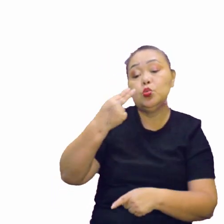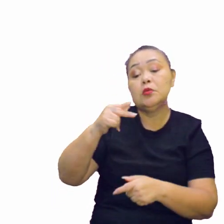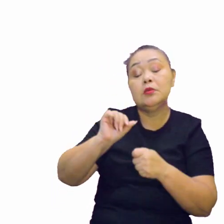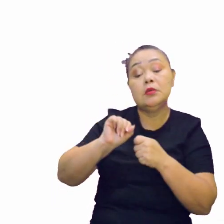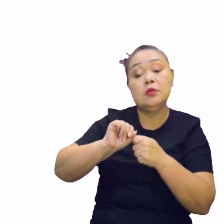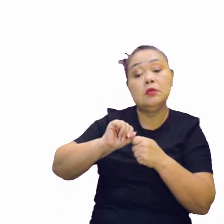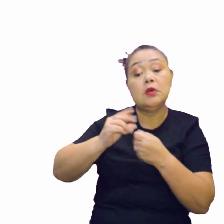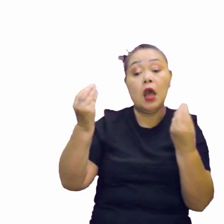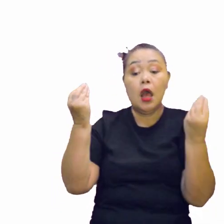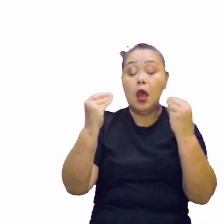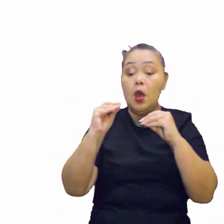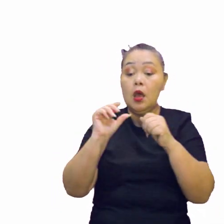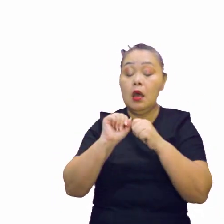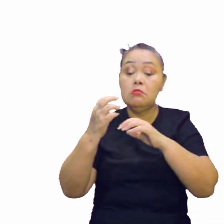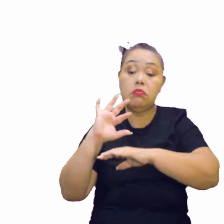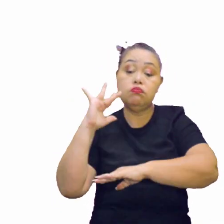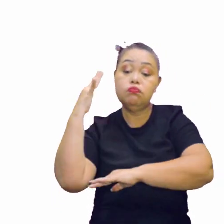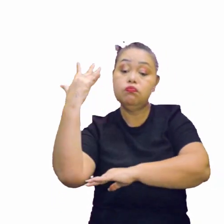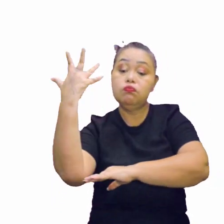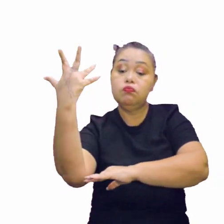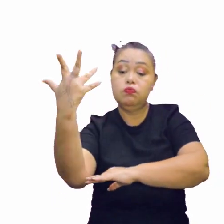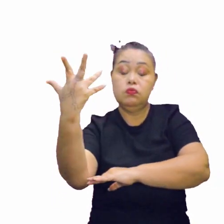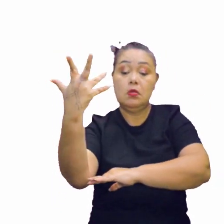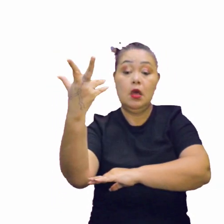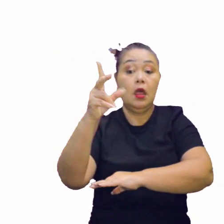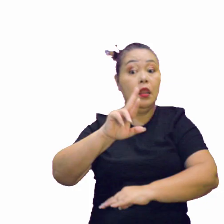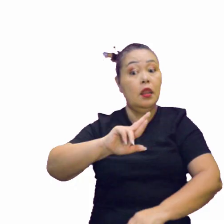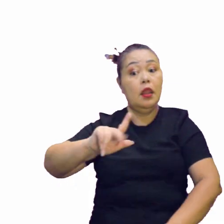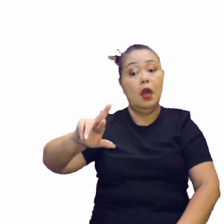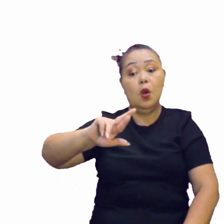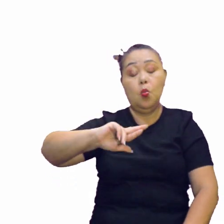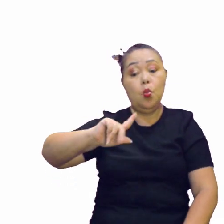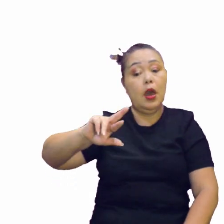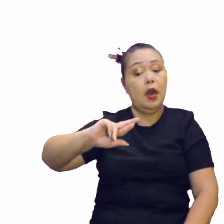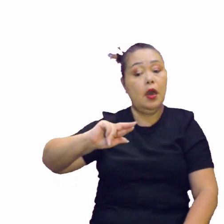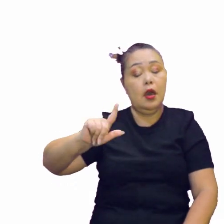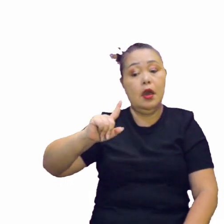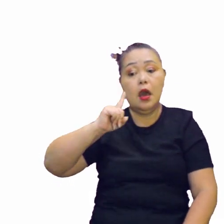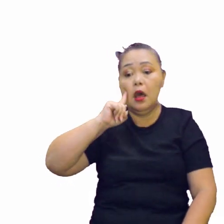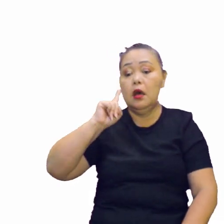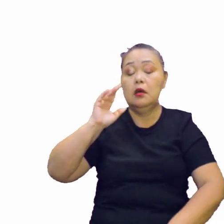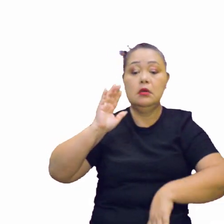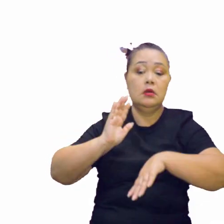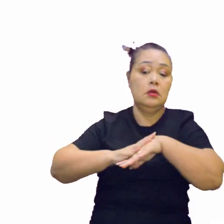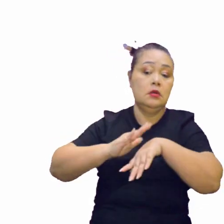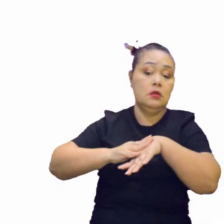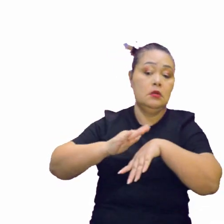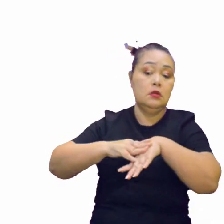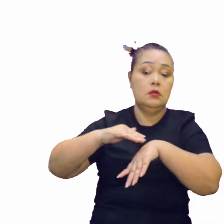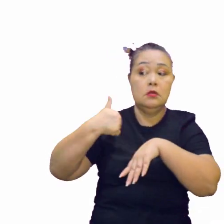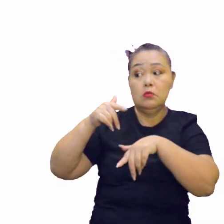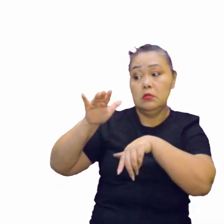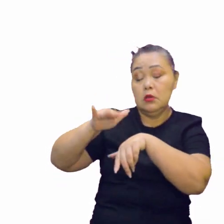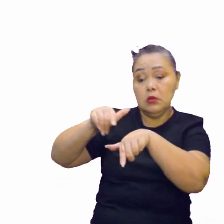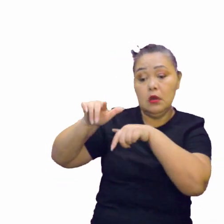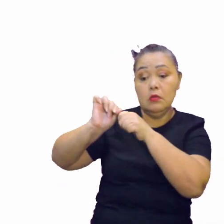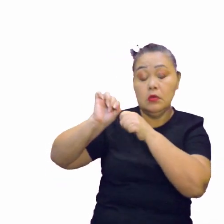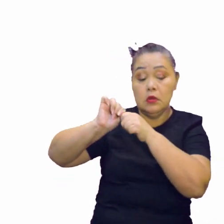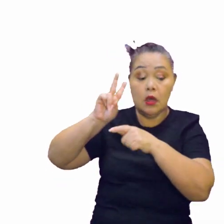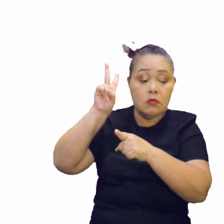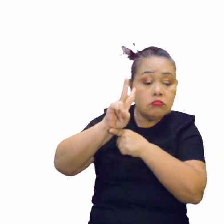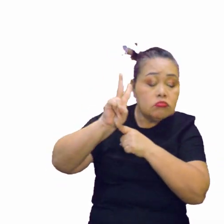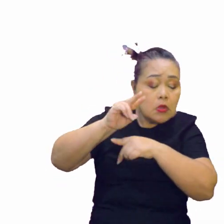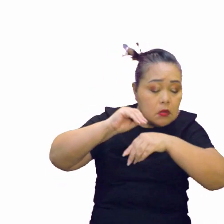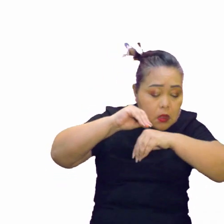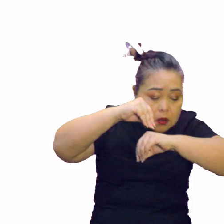reposição florestal não é por via de mão de obra, mas é por via da manutenção dos micro-organismos